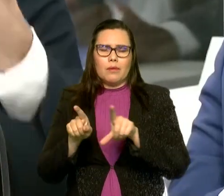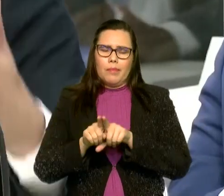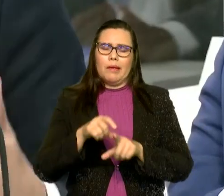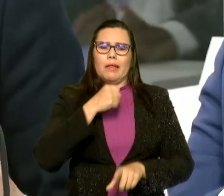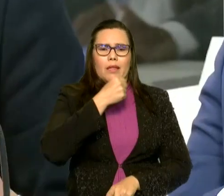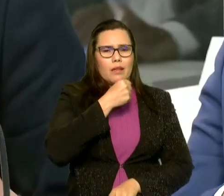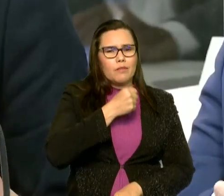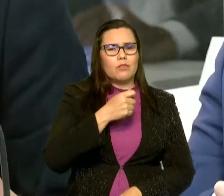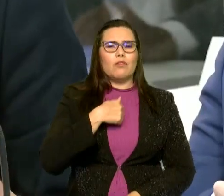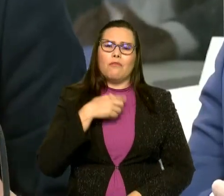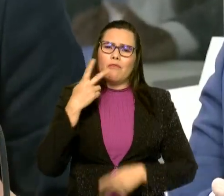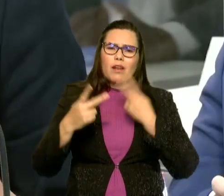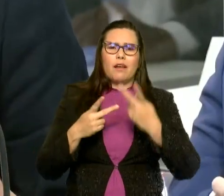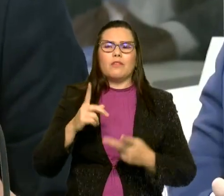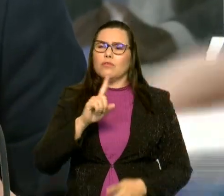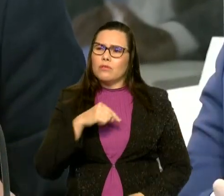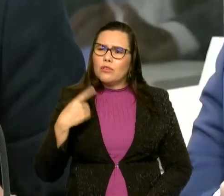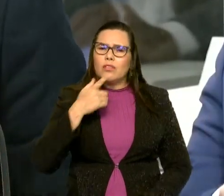gente ia vencer.